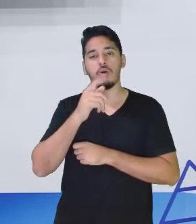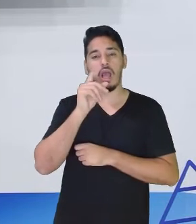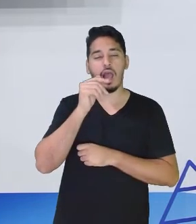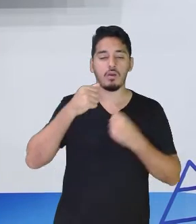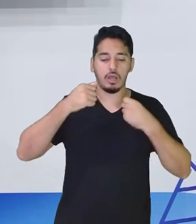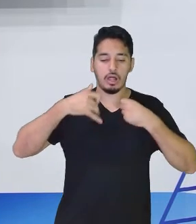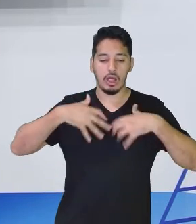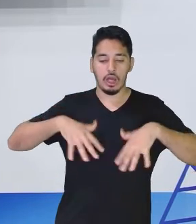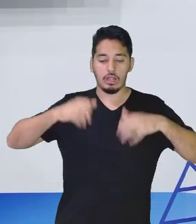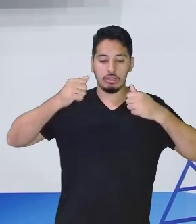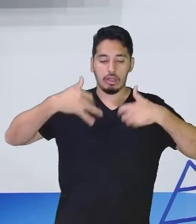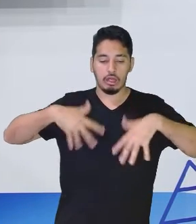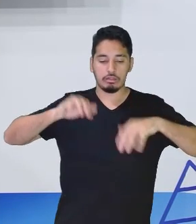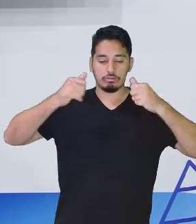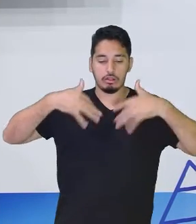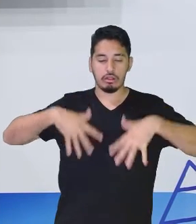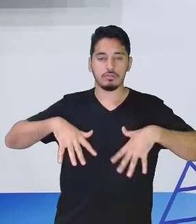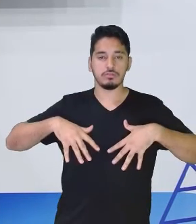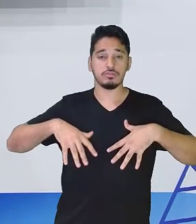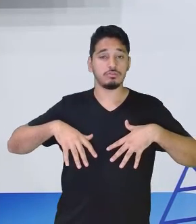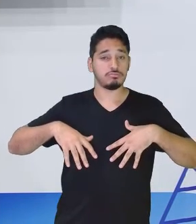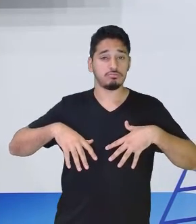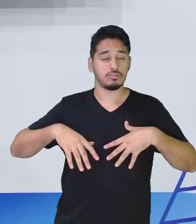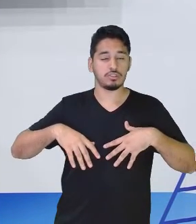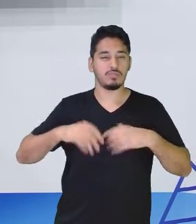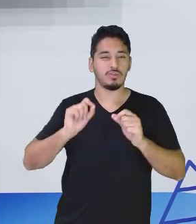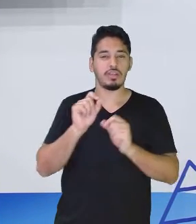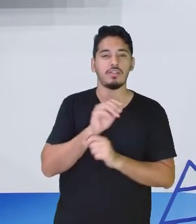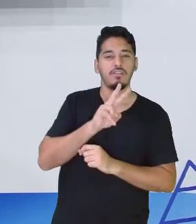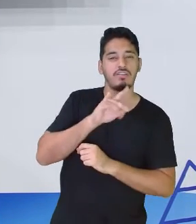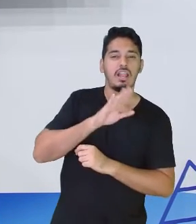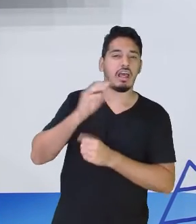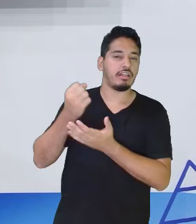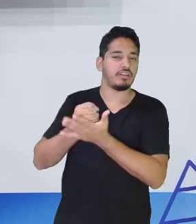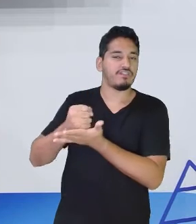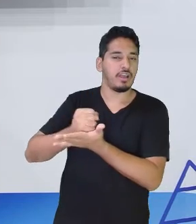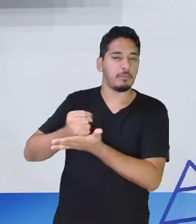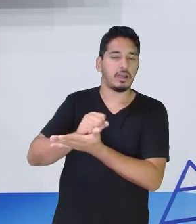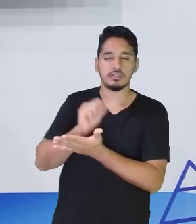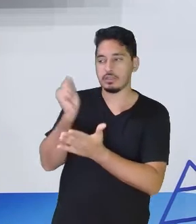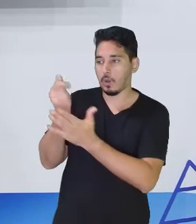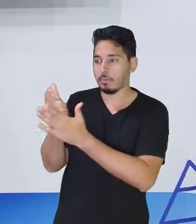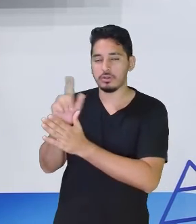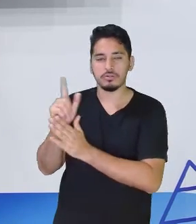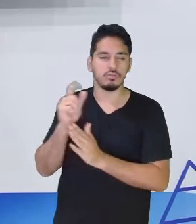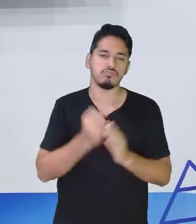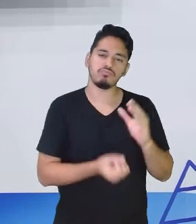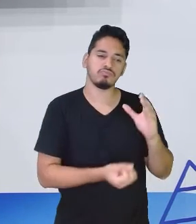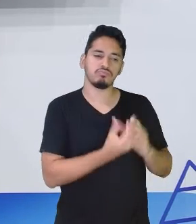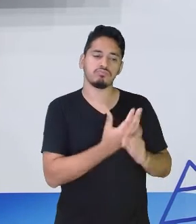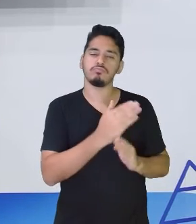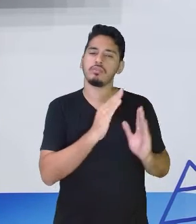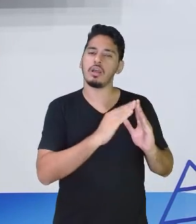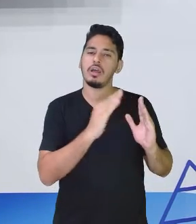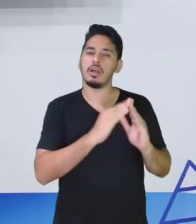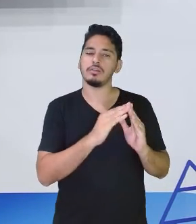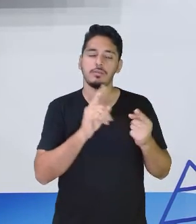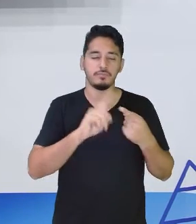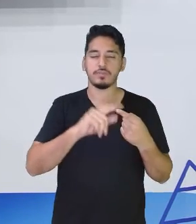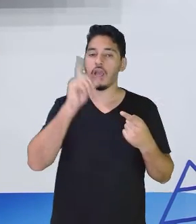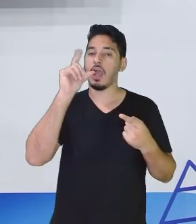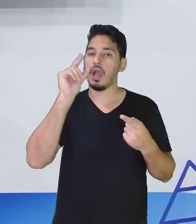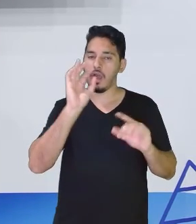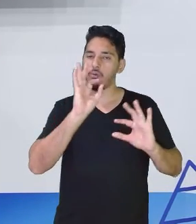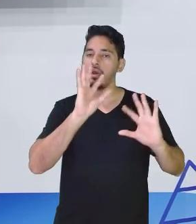esse soro, né, que não foi preciso ir lá na farmácia comprar, foi produzido em casa, com água